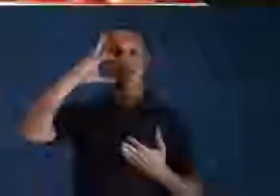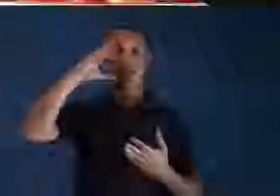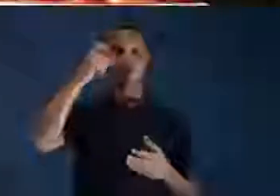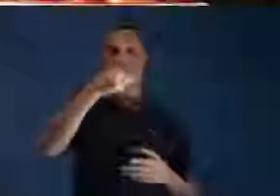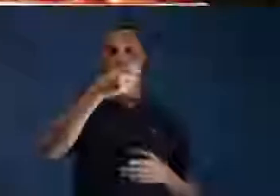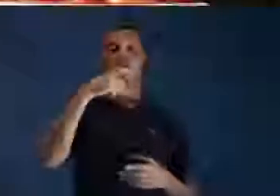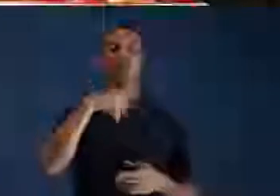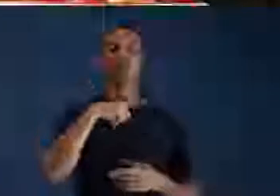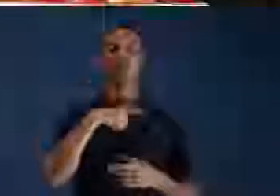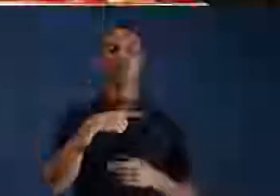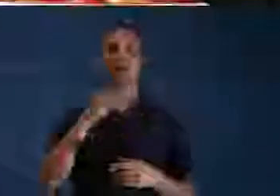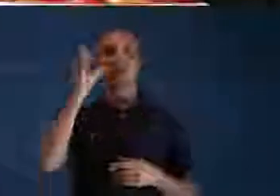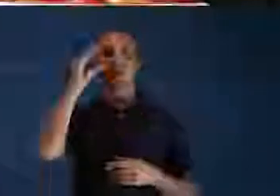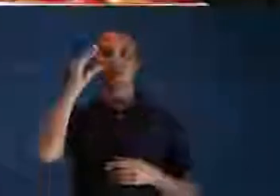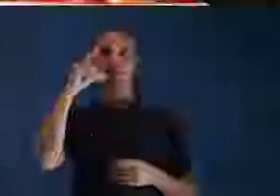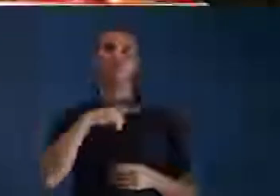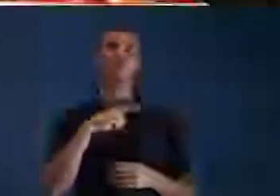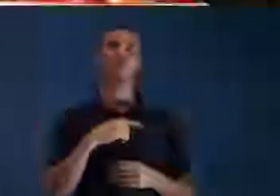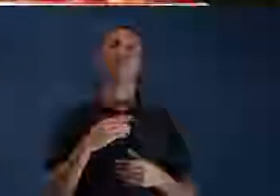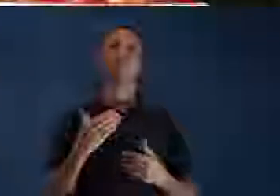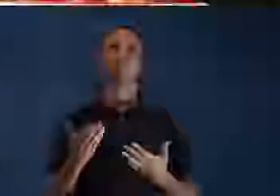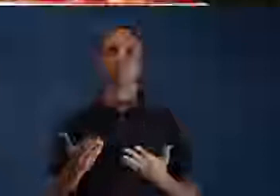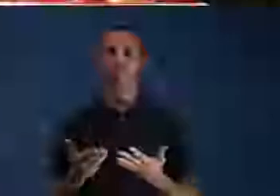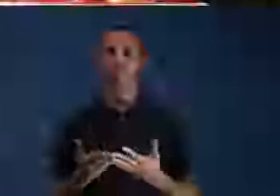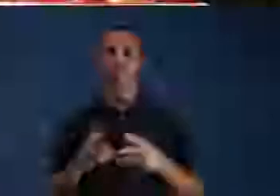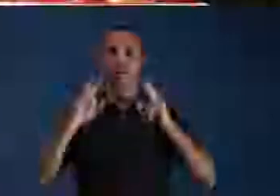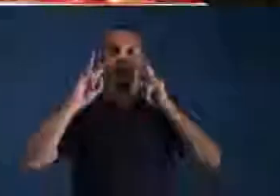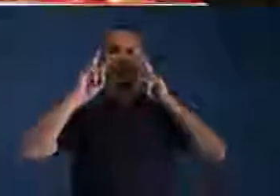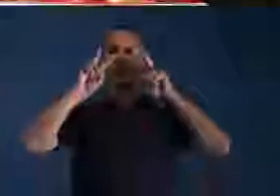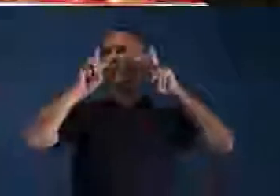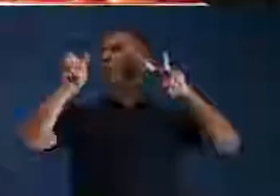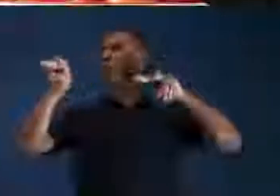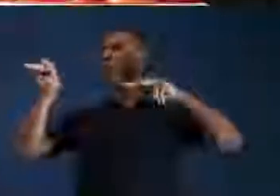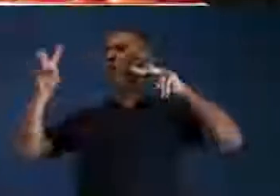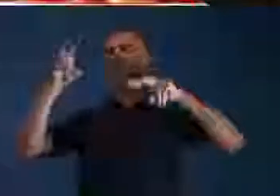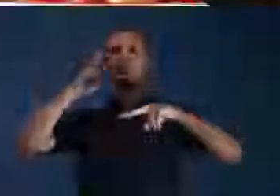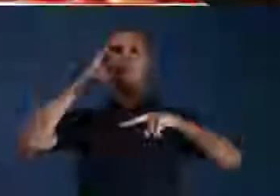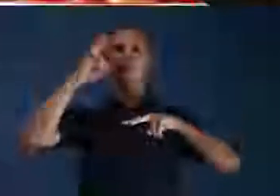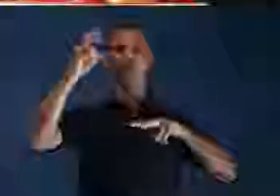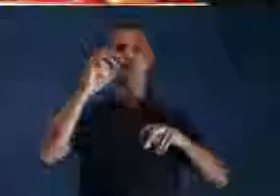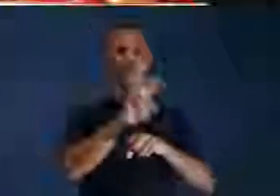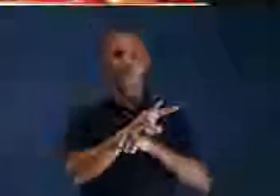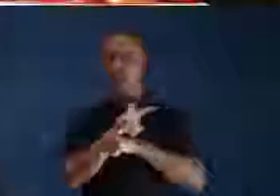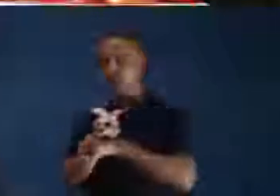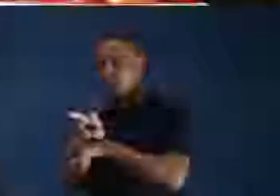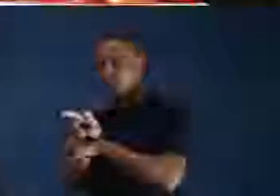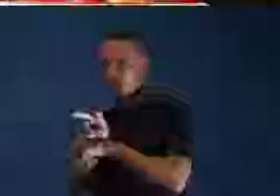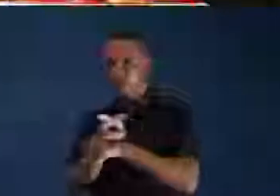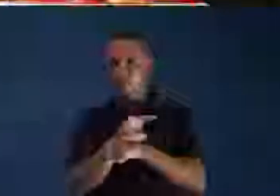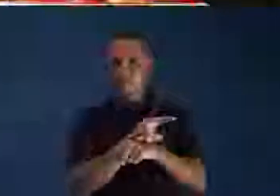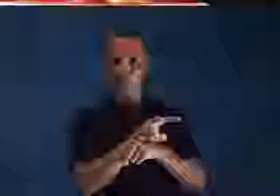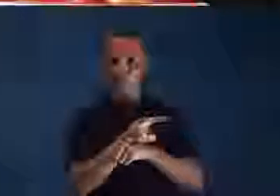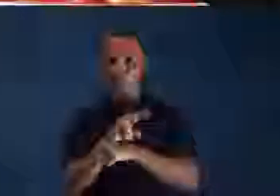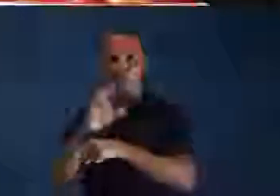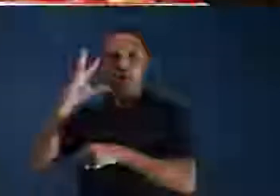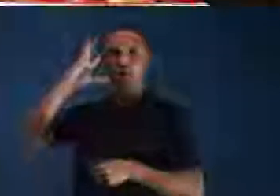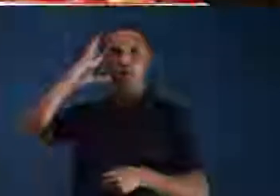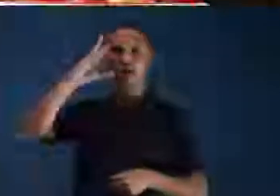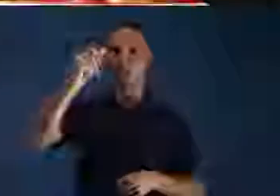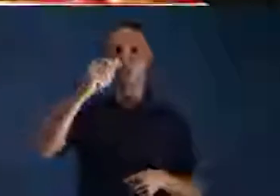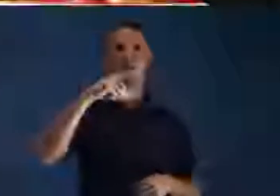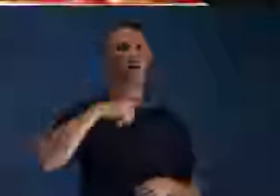crime. E é isso que me interessa, a visão inteligente do detetive ou daquele que está ali para resolver, não